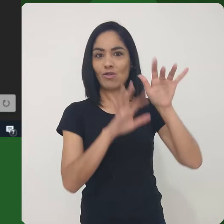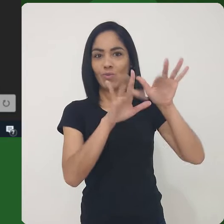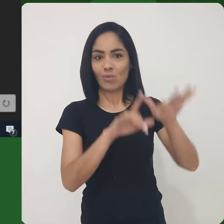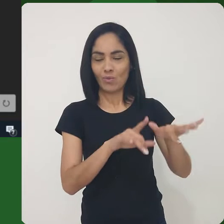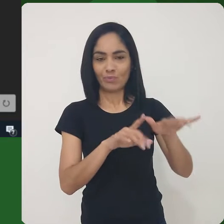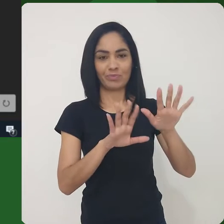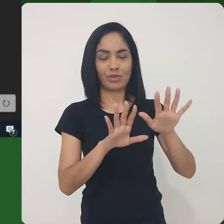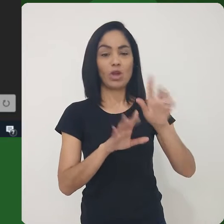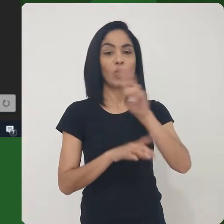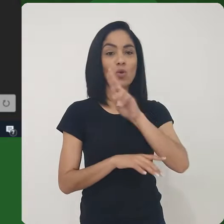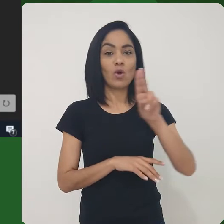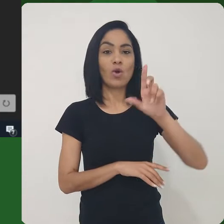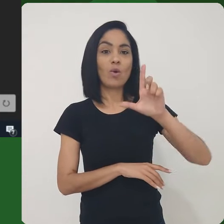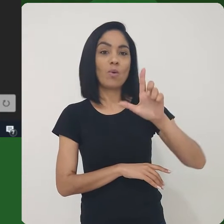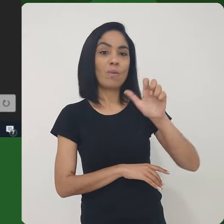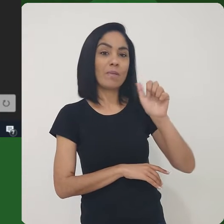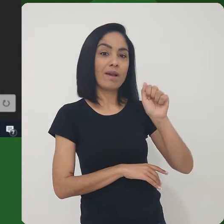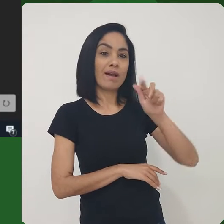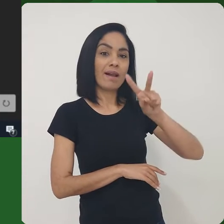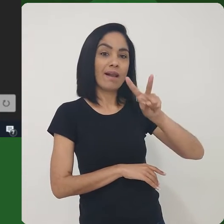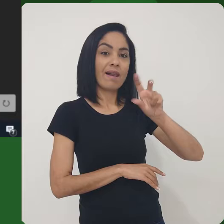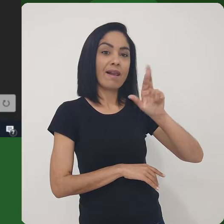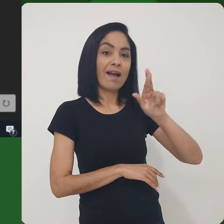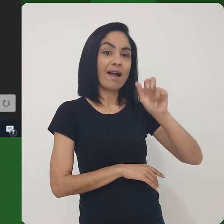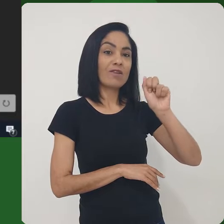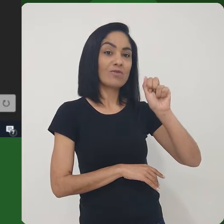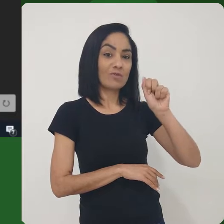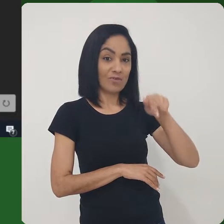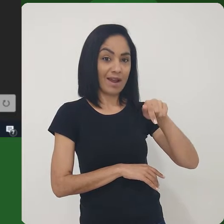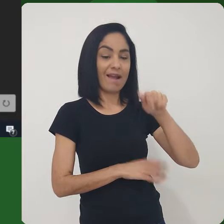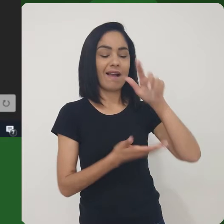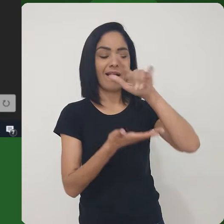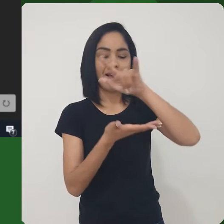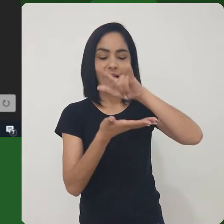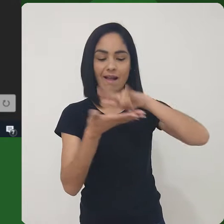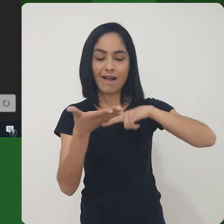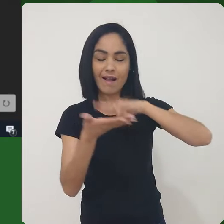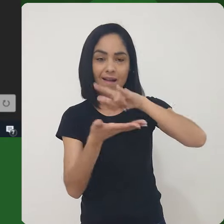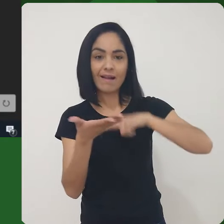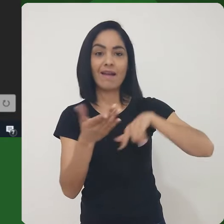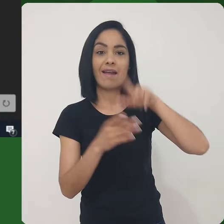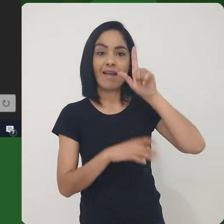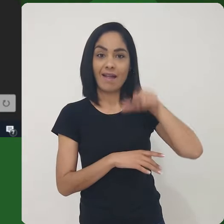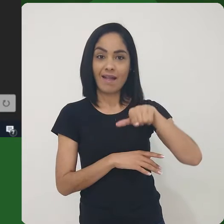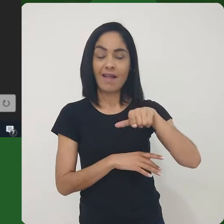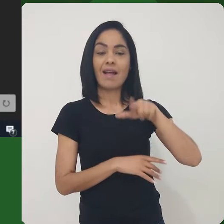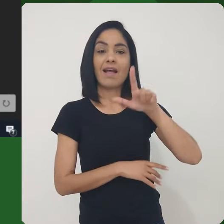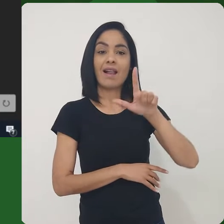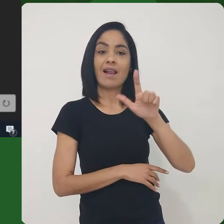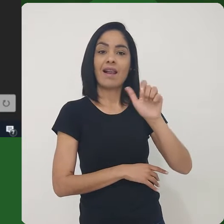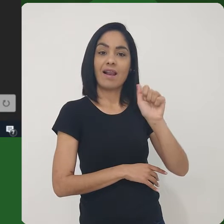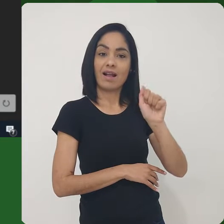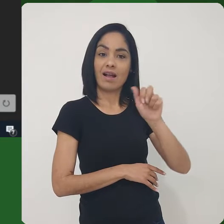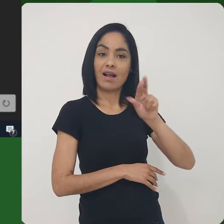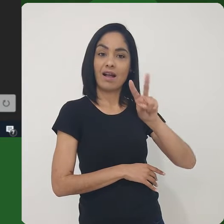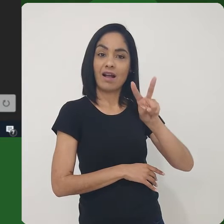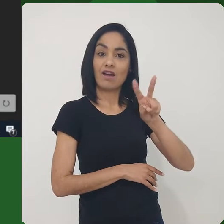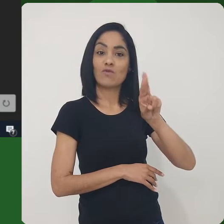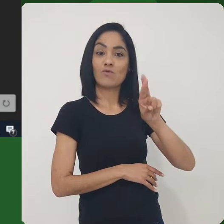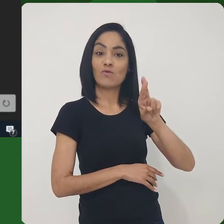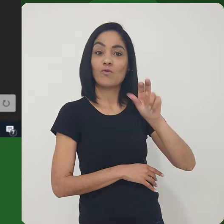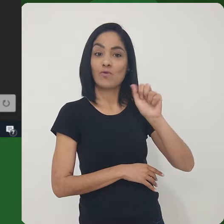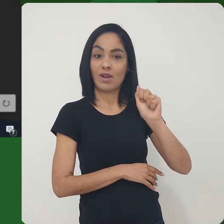ata. Né? Então, esse é o termo correto quando se fala em ata. Né? A ata ela é lavrada.